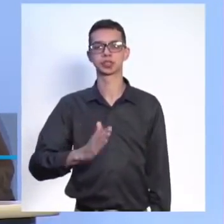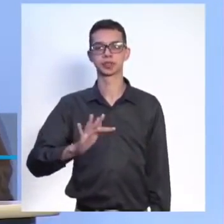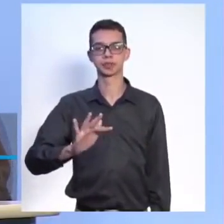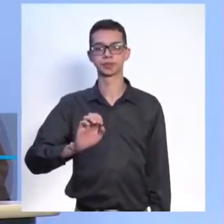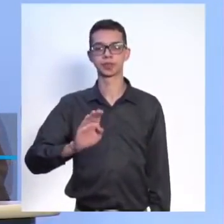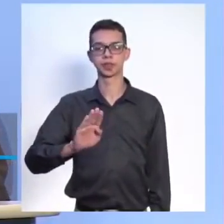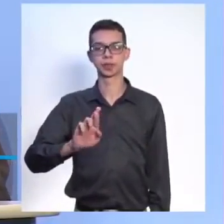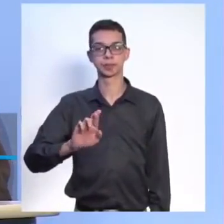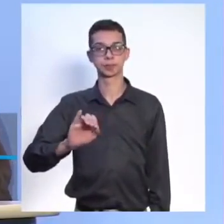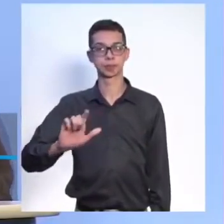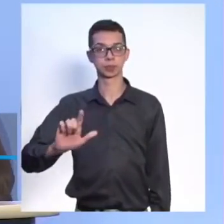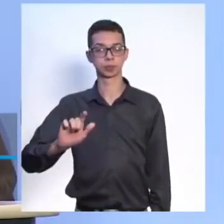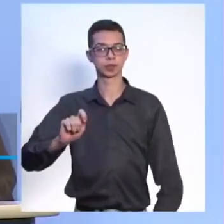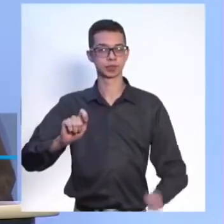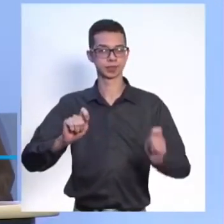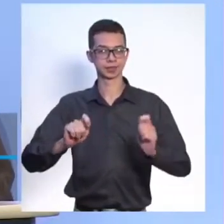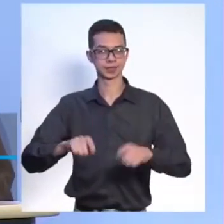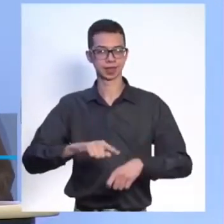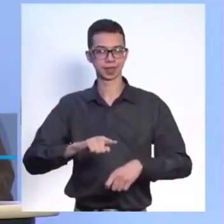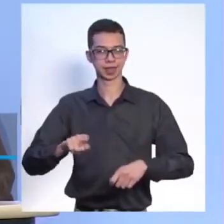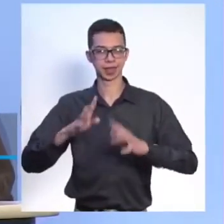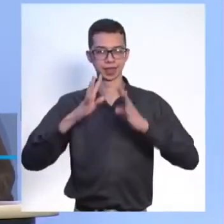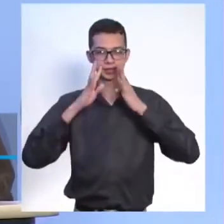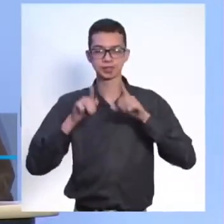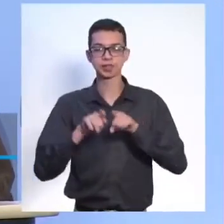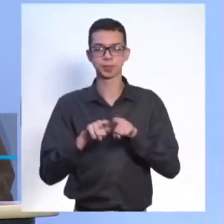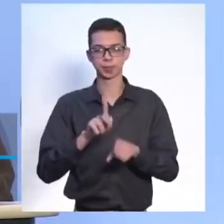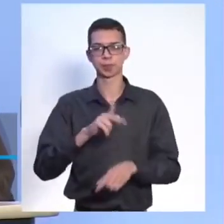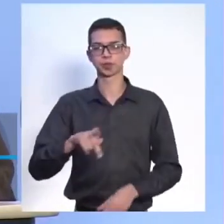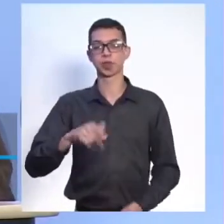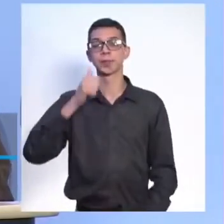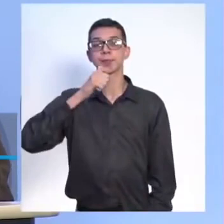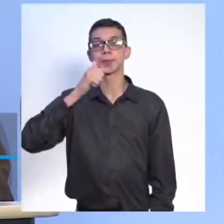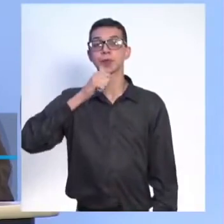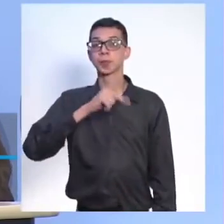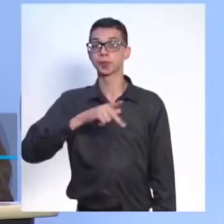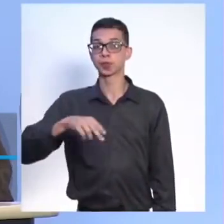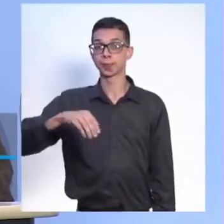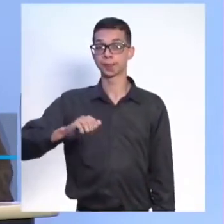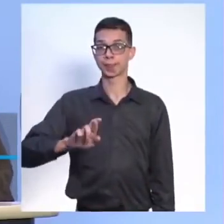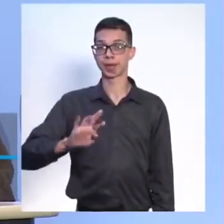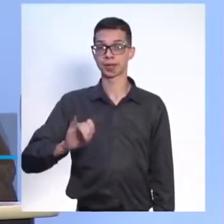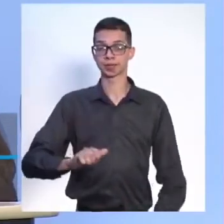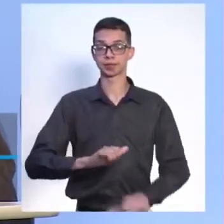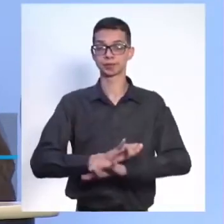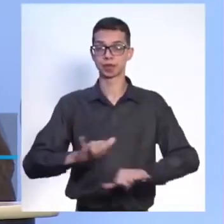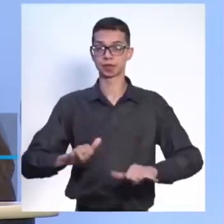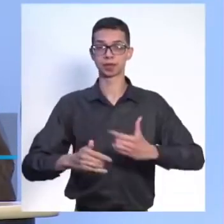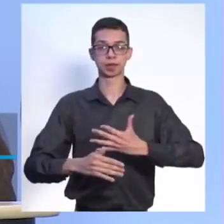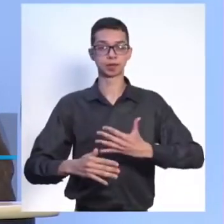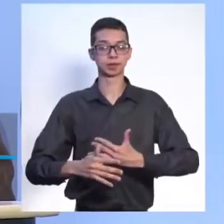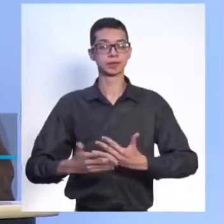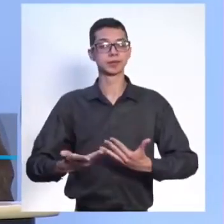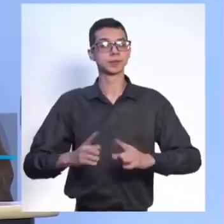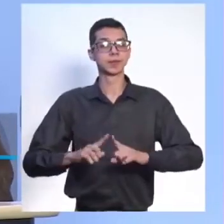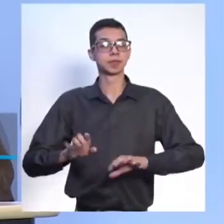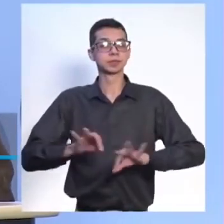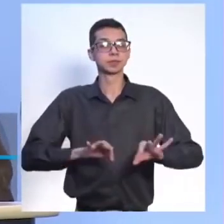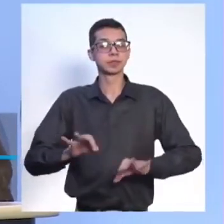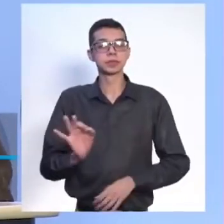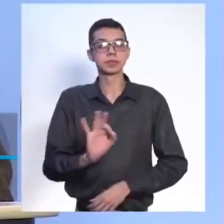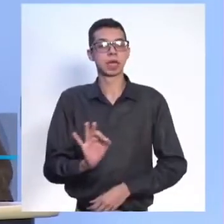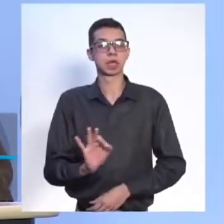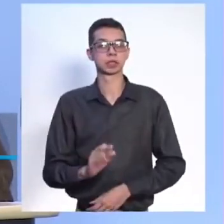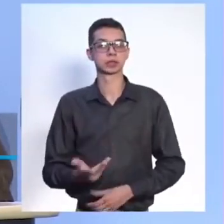os profs e os estudantes. E a professora Marta diz urbanização acelerada e sem planejamento. Ela traz